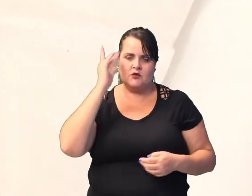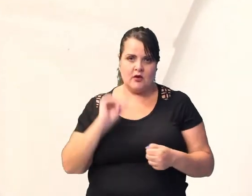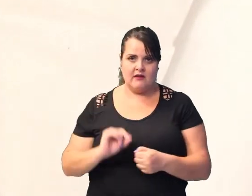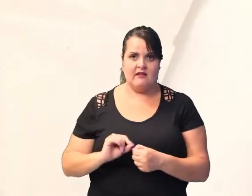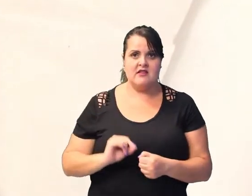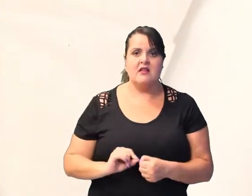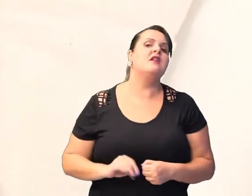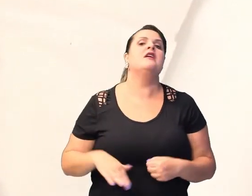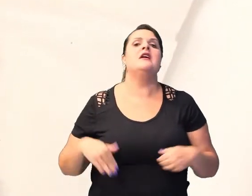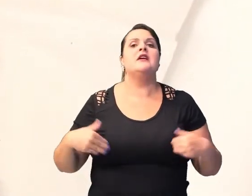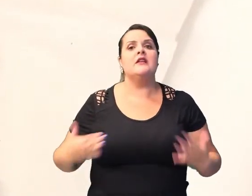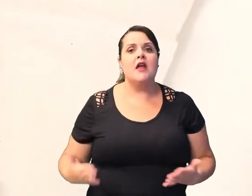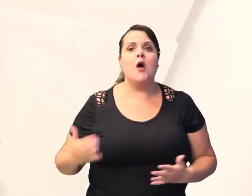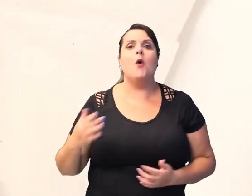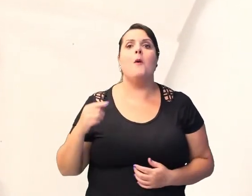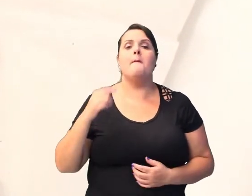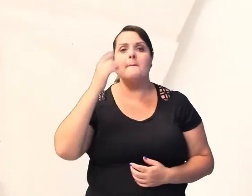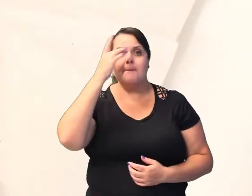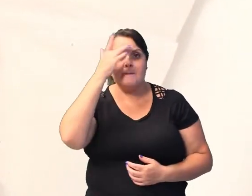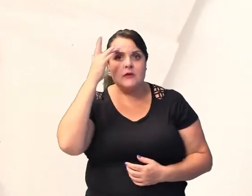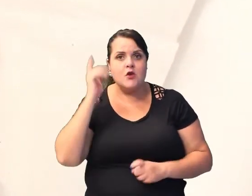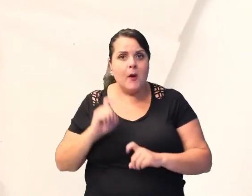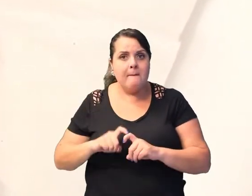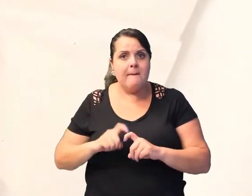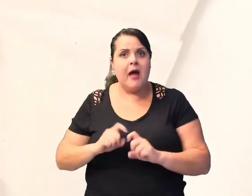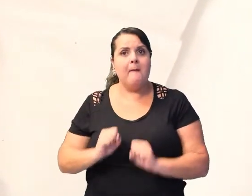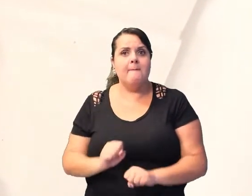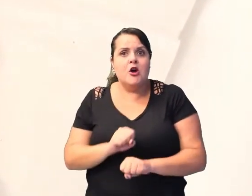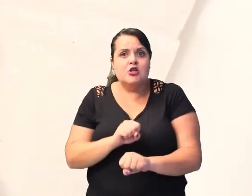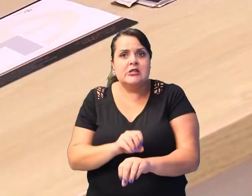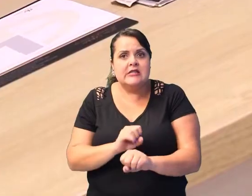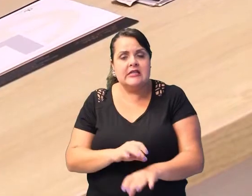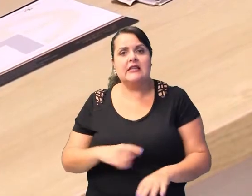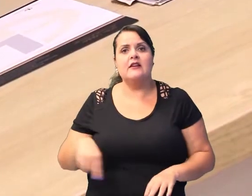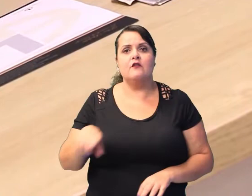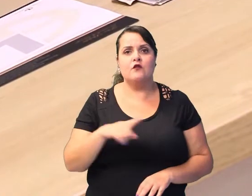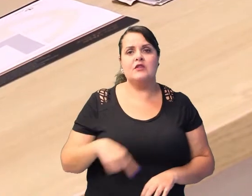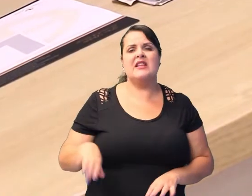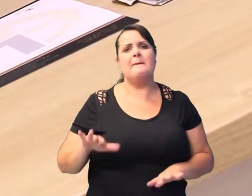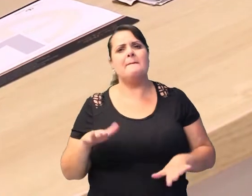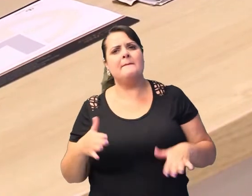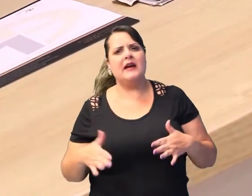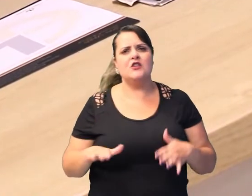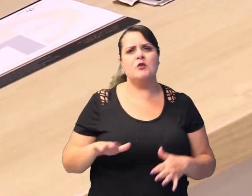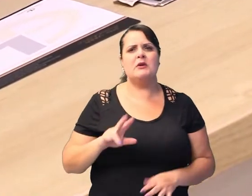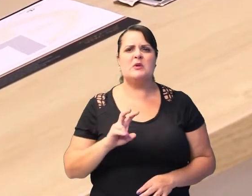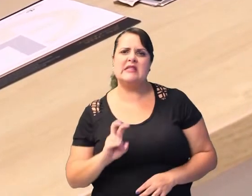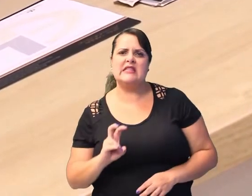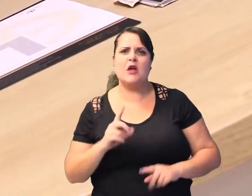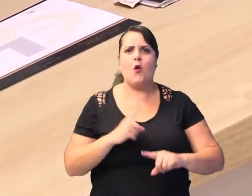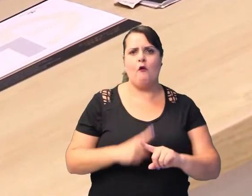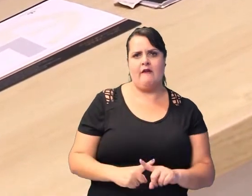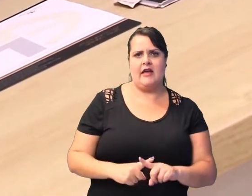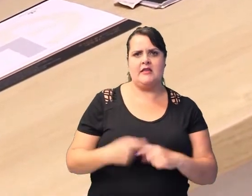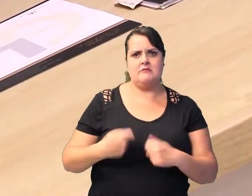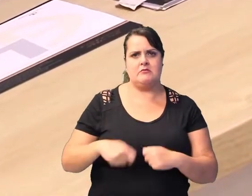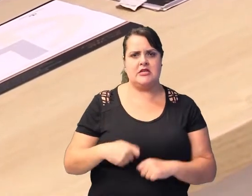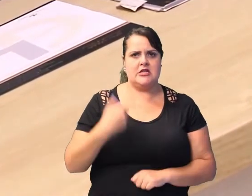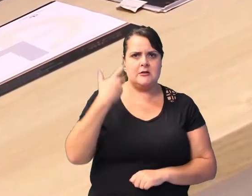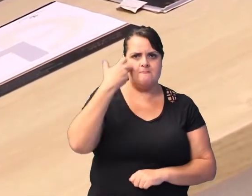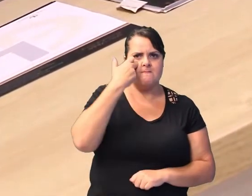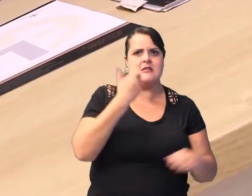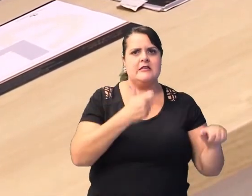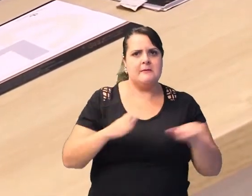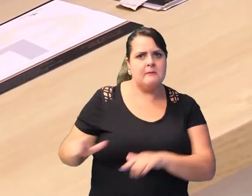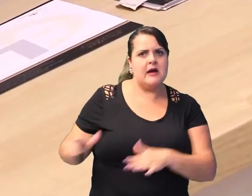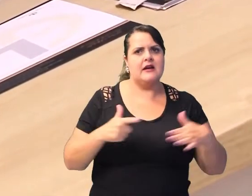na verdade um bom profissional vai saber orientar nesse caso também normalmente são indicadas pelo menos cinco sessões com